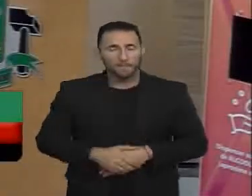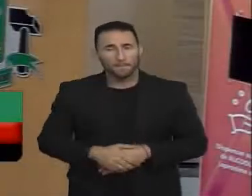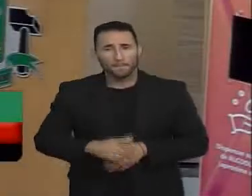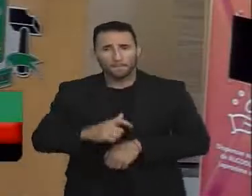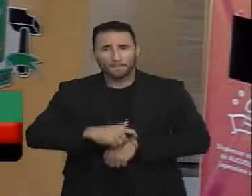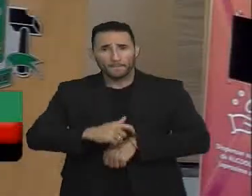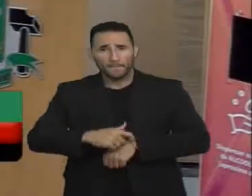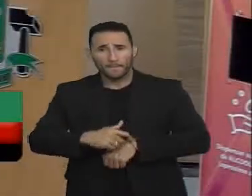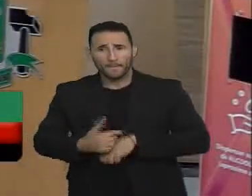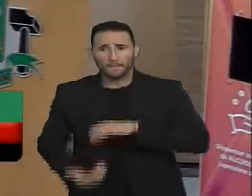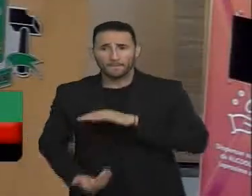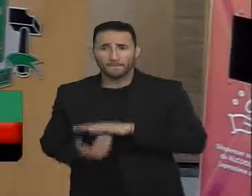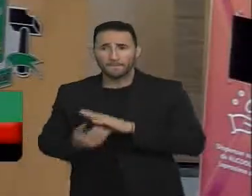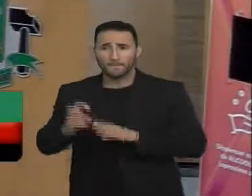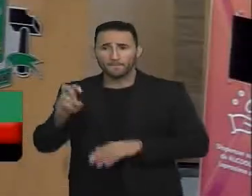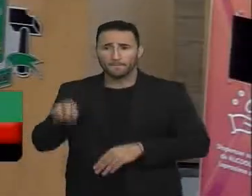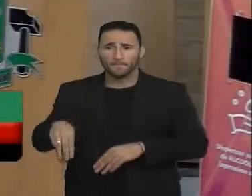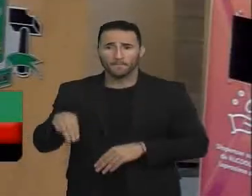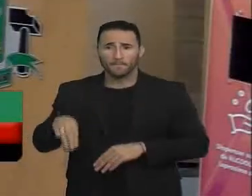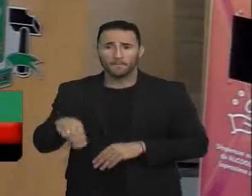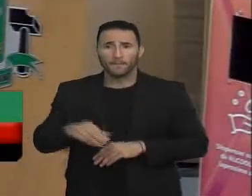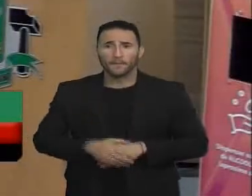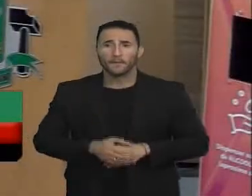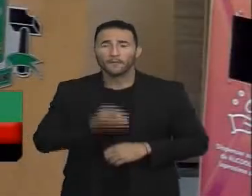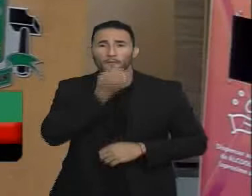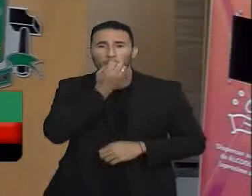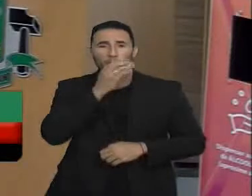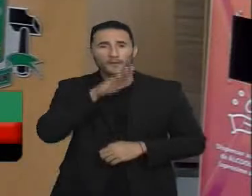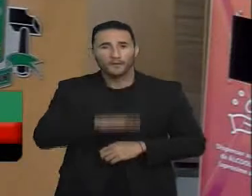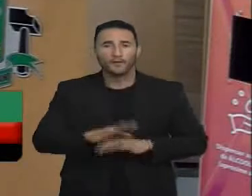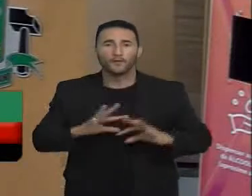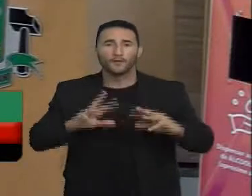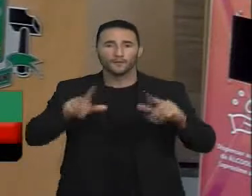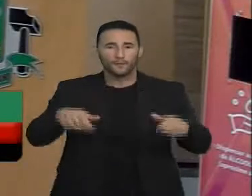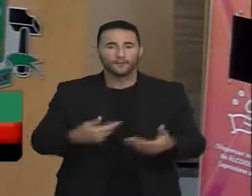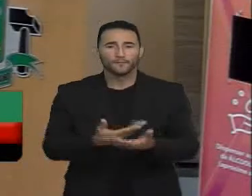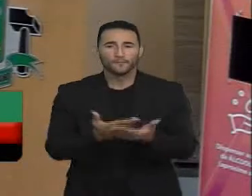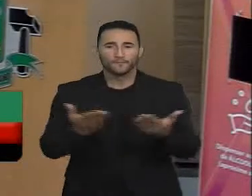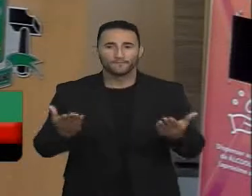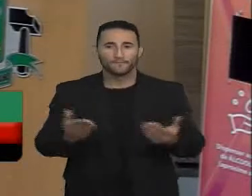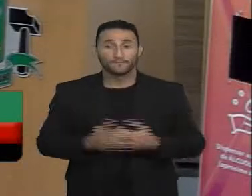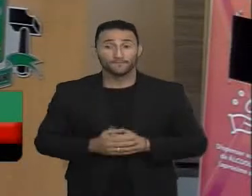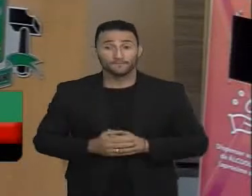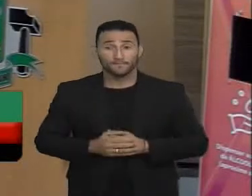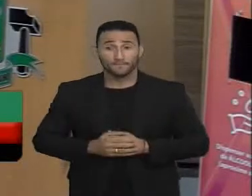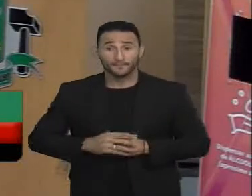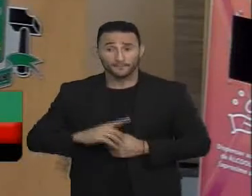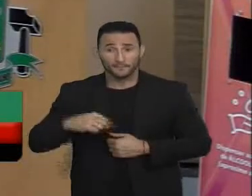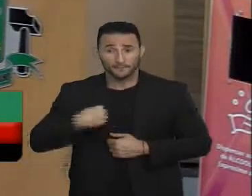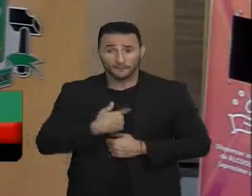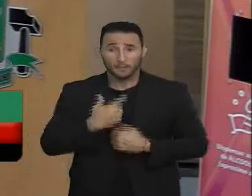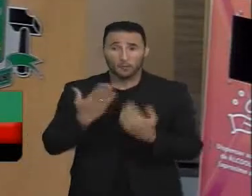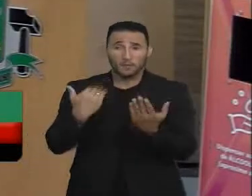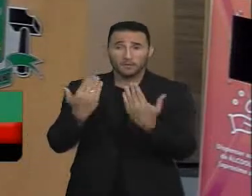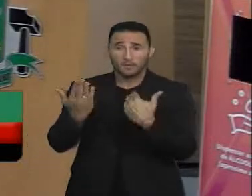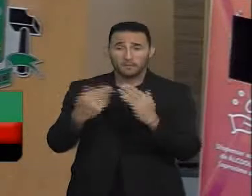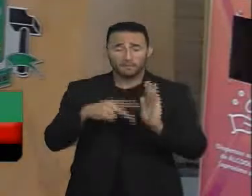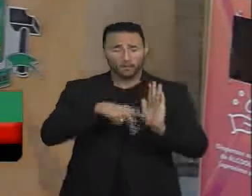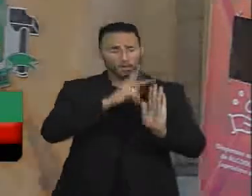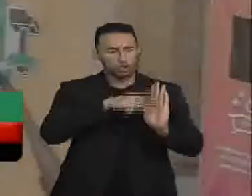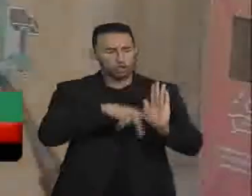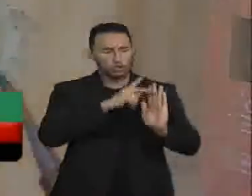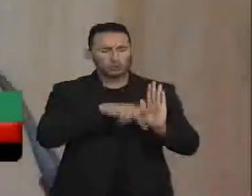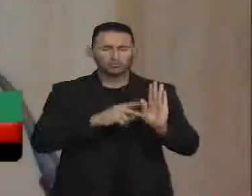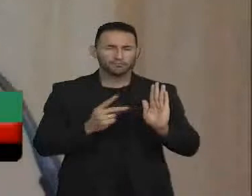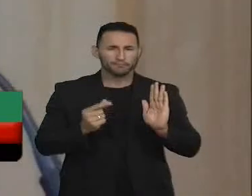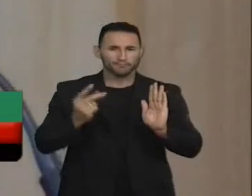5 minutos. Boa tarde a todas e todos. Nós estamos dialogando sobre esse projeto já há um